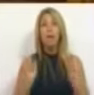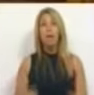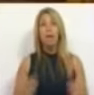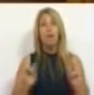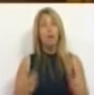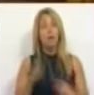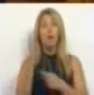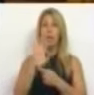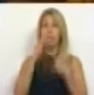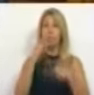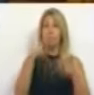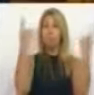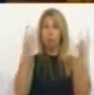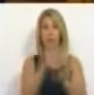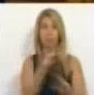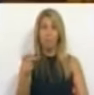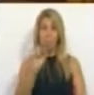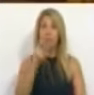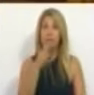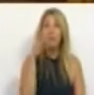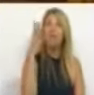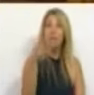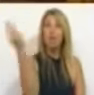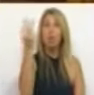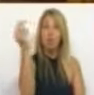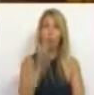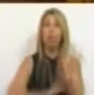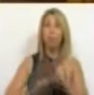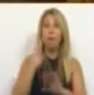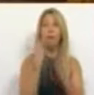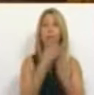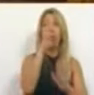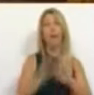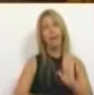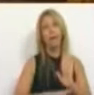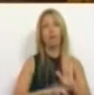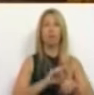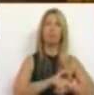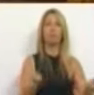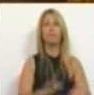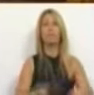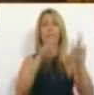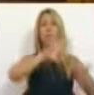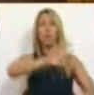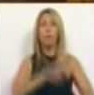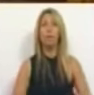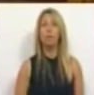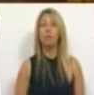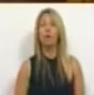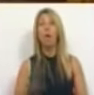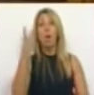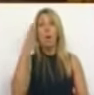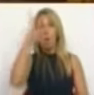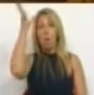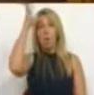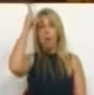da afirmação que o PCP faz, que a União Europeia coloca regras que inibem e que impedem o desenvolvimento do país. O leite estrangeiro